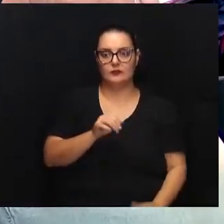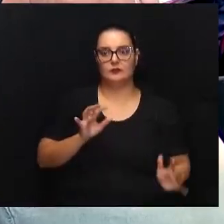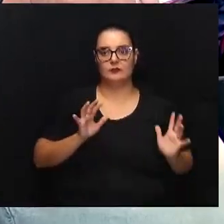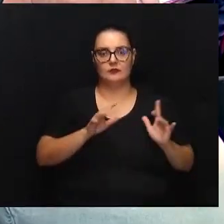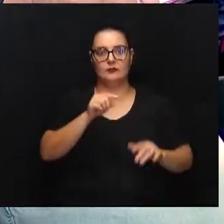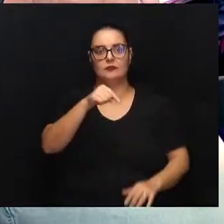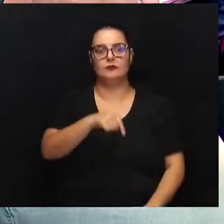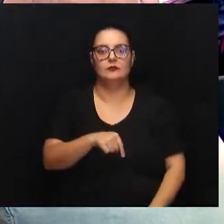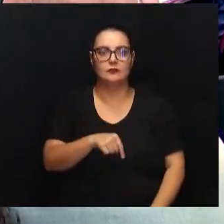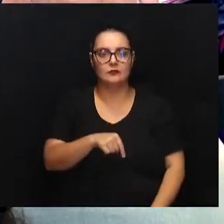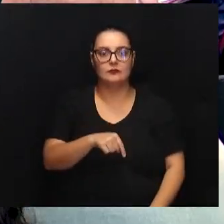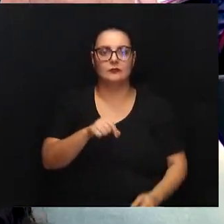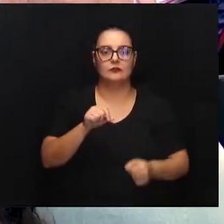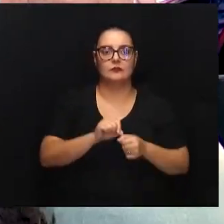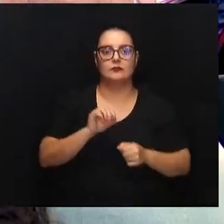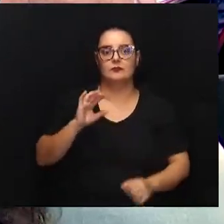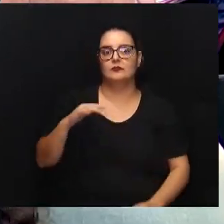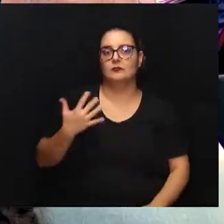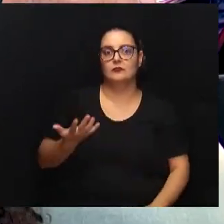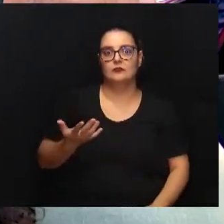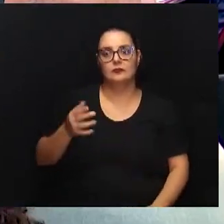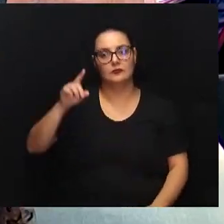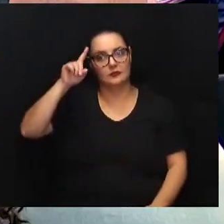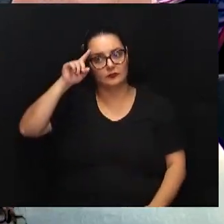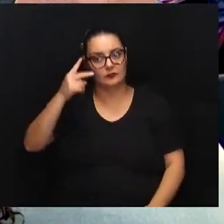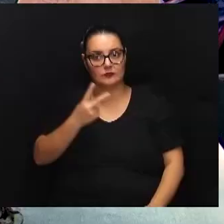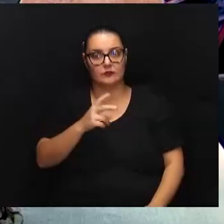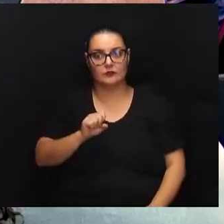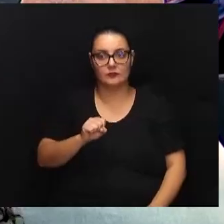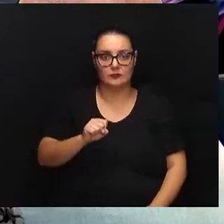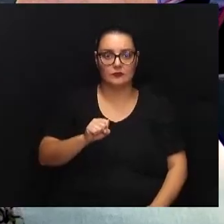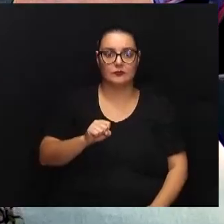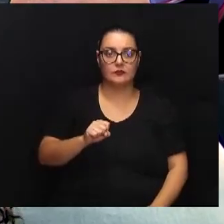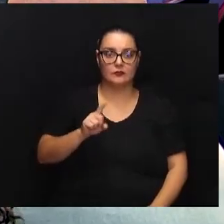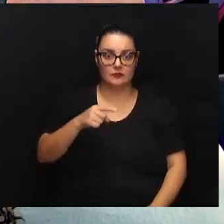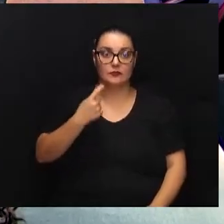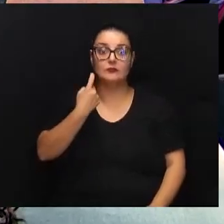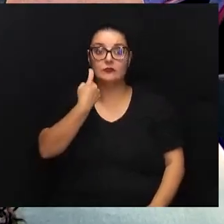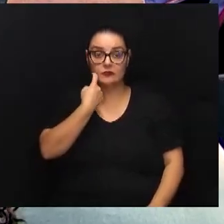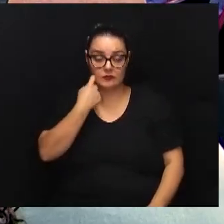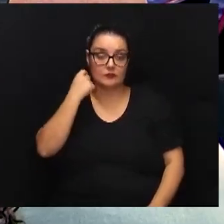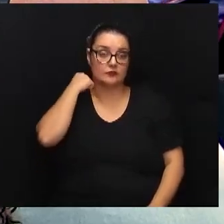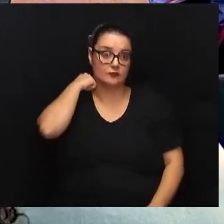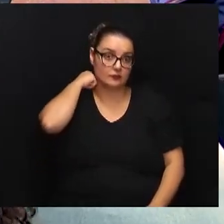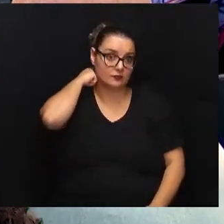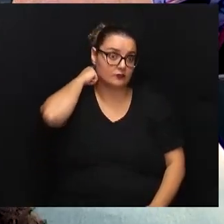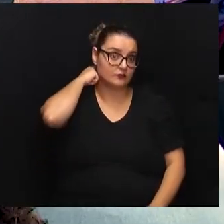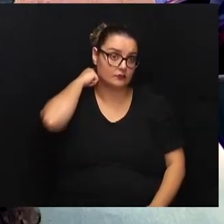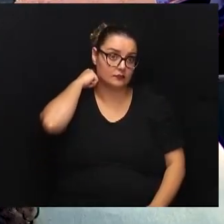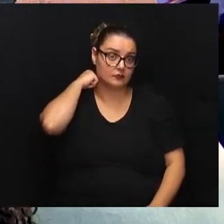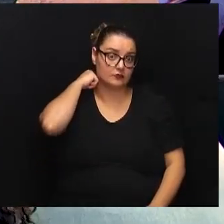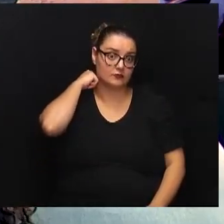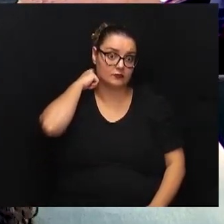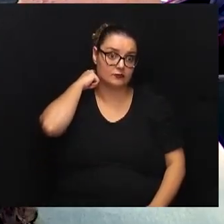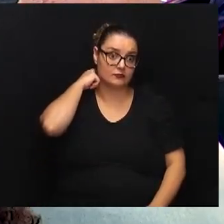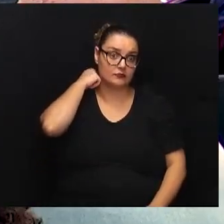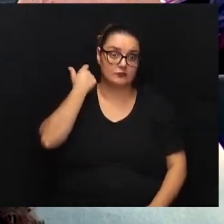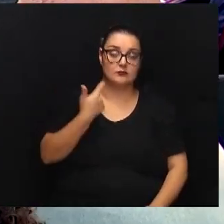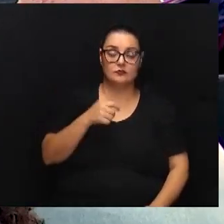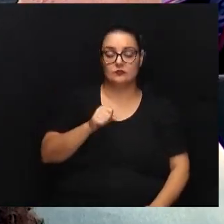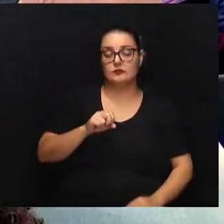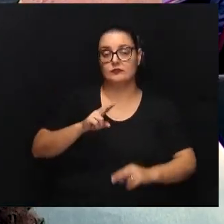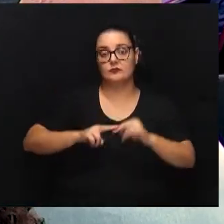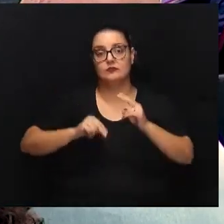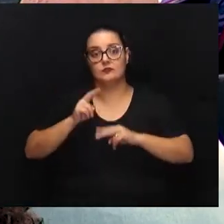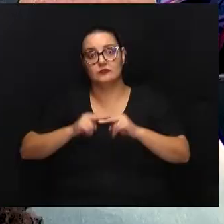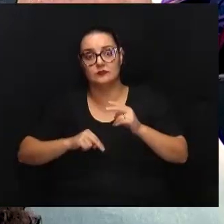do Pará, concentração no Largo do Pará. E vamos fazer quando? No dia 28. Dia 28 era uma sexta-feira, 28 de